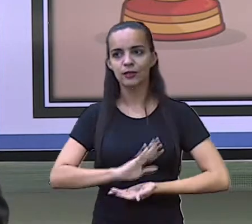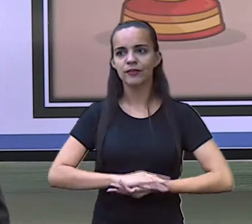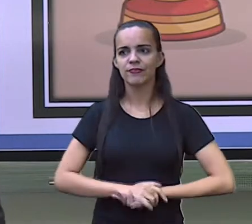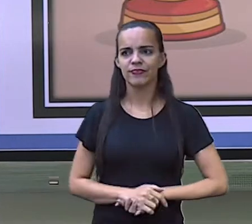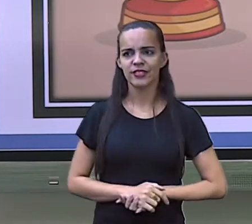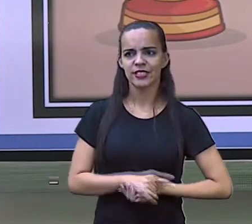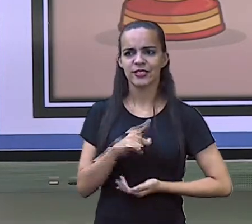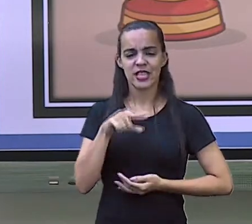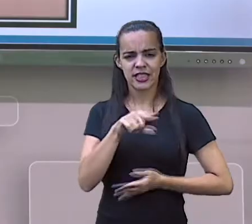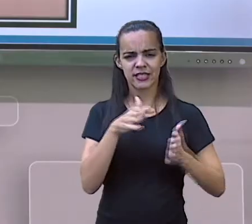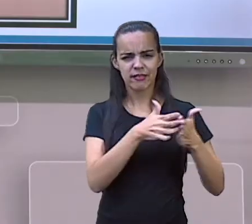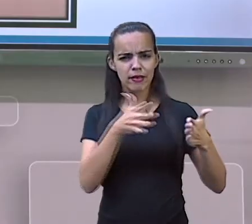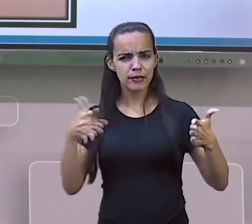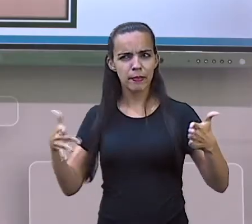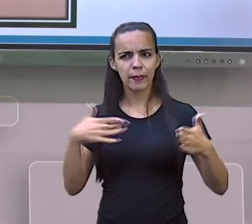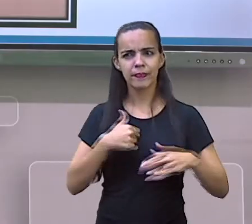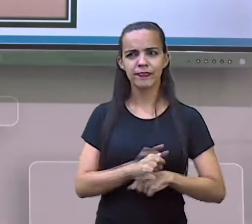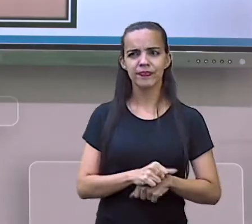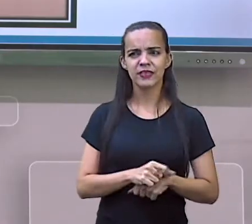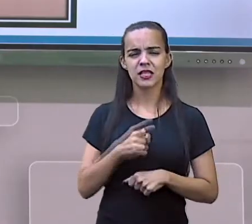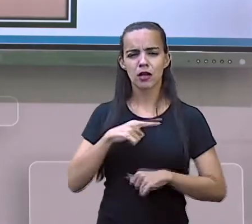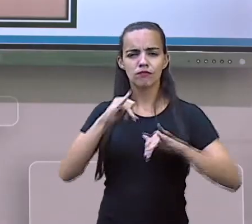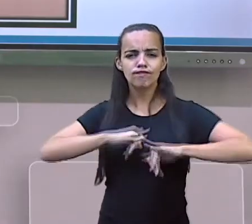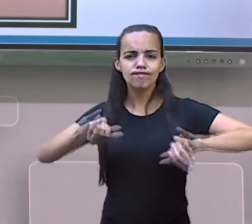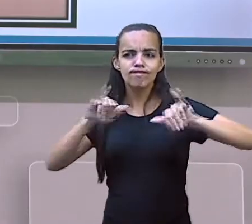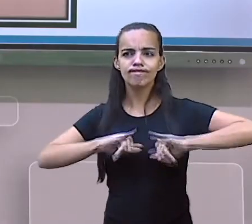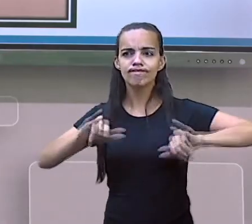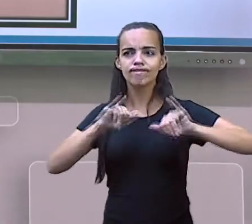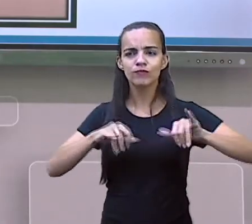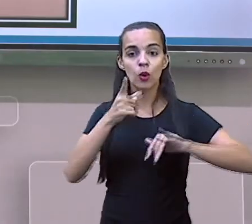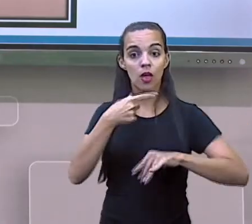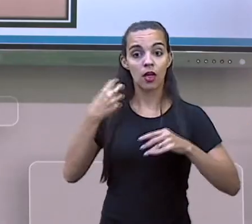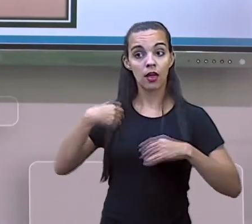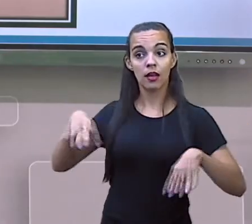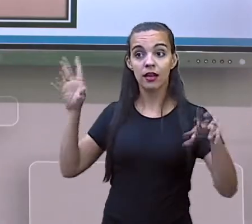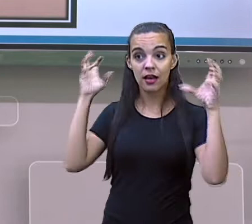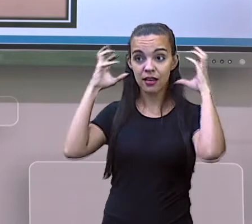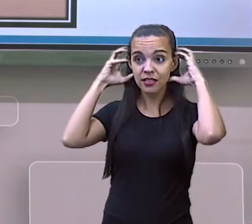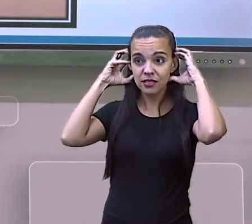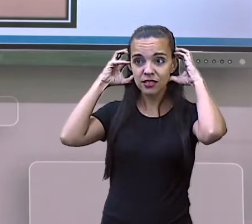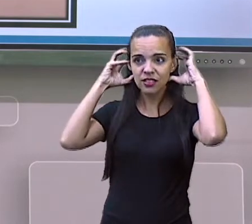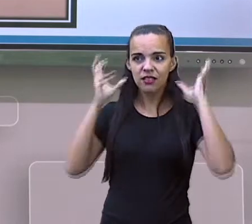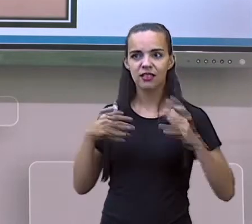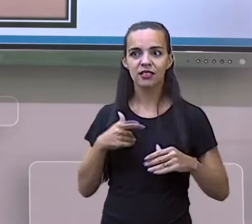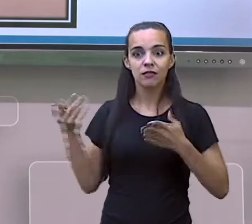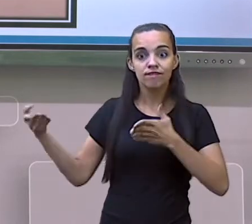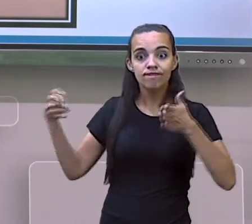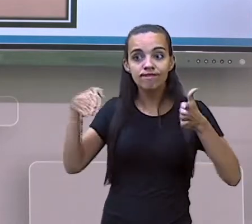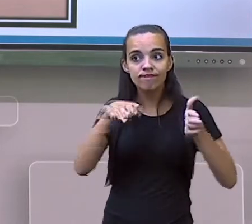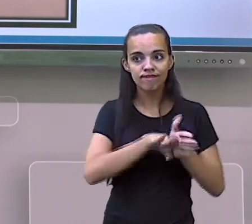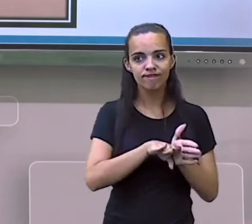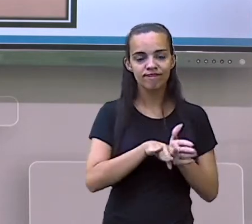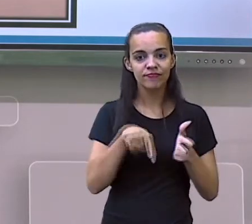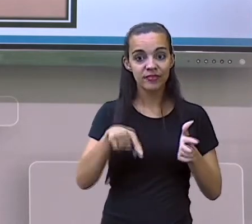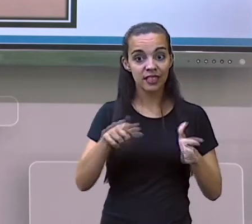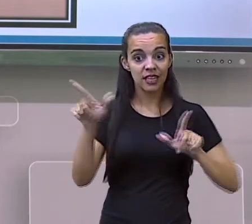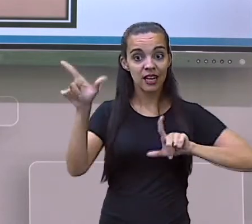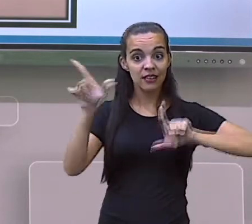é nesse período que as propagandas invadem a rádio e a recém-chegada